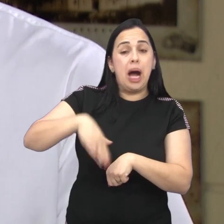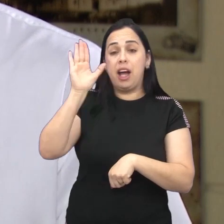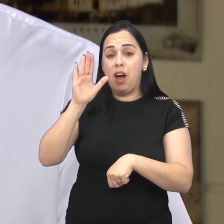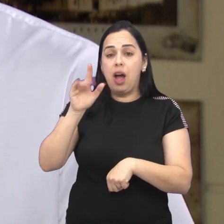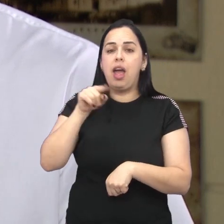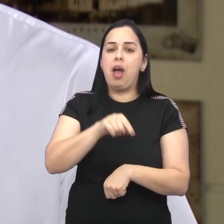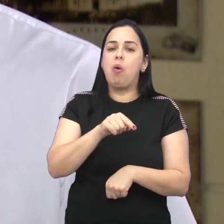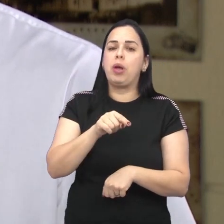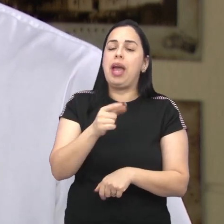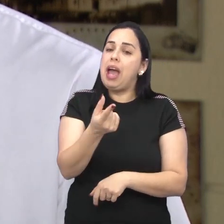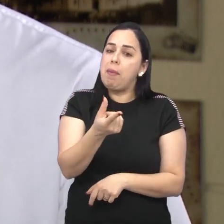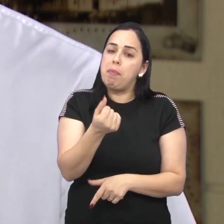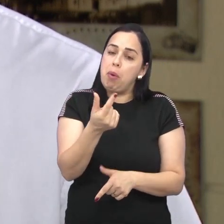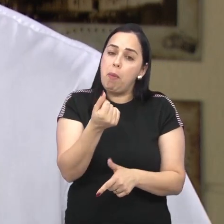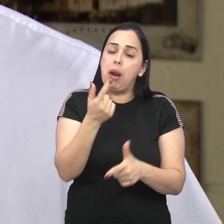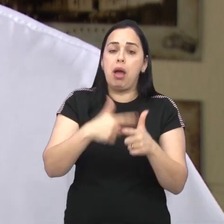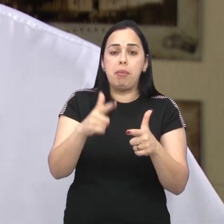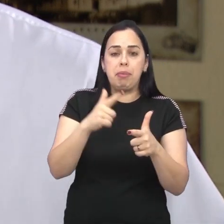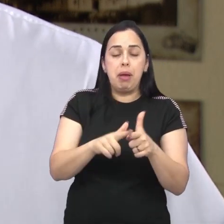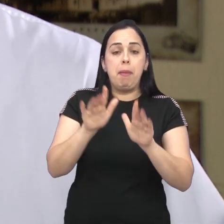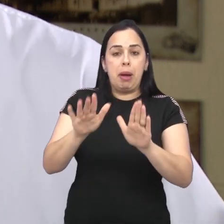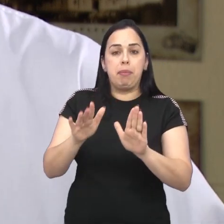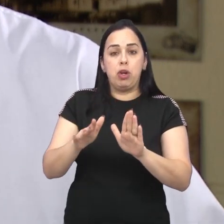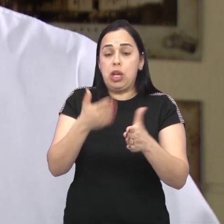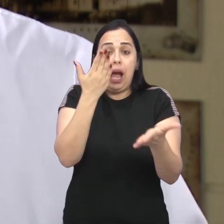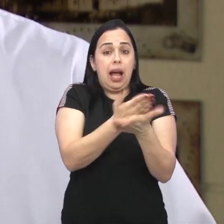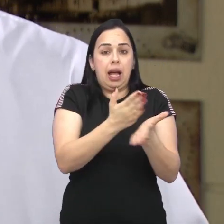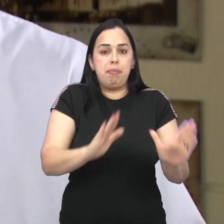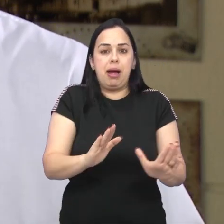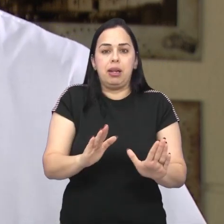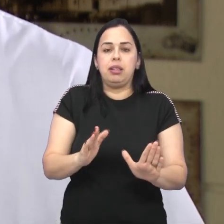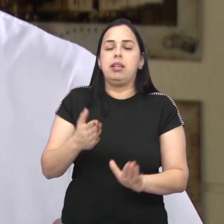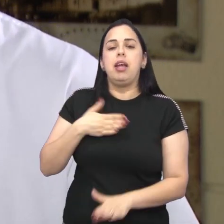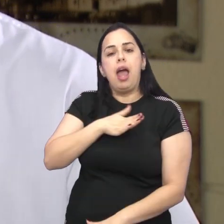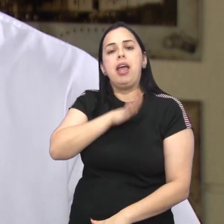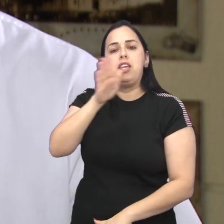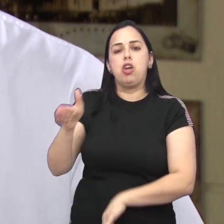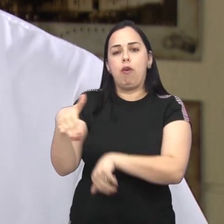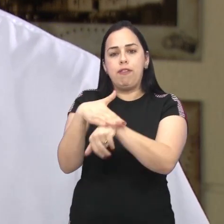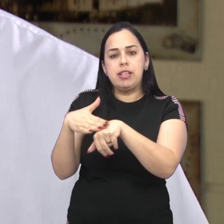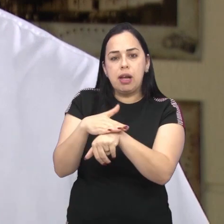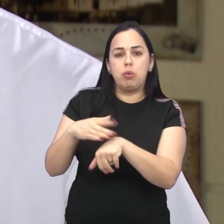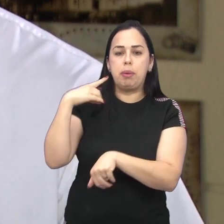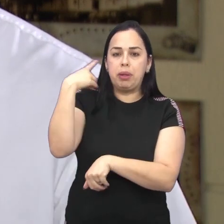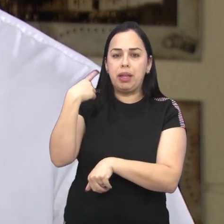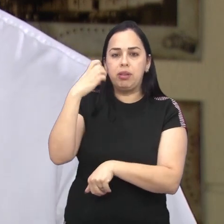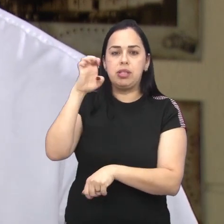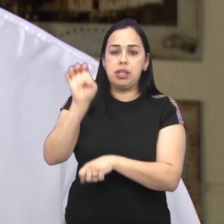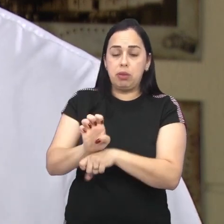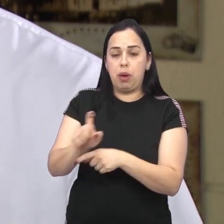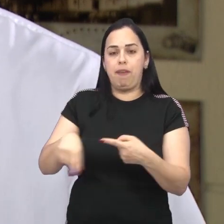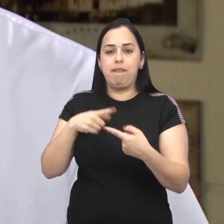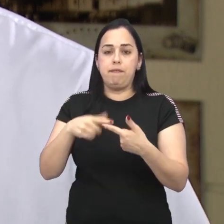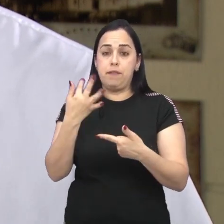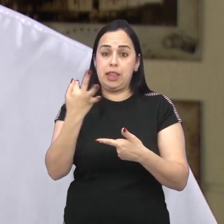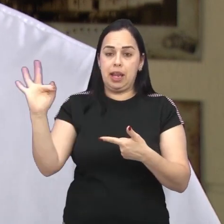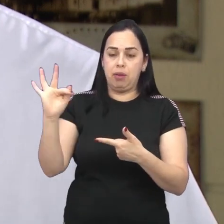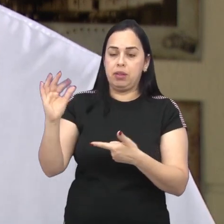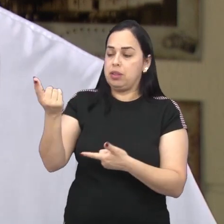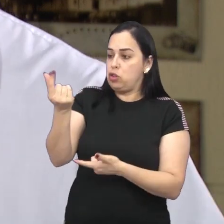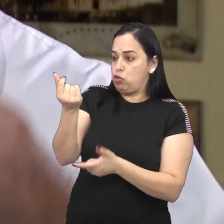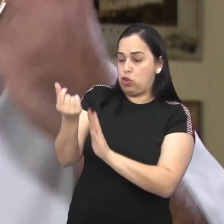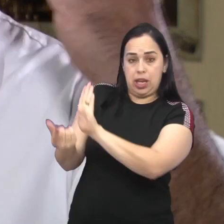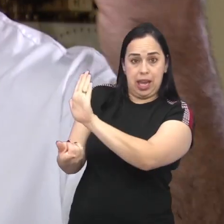dessa financeira, ela pode ser sanada através das emendas parlamentares, que são deputados estaduais e federais,